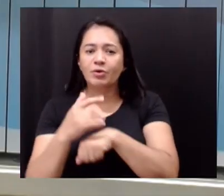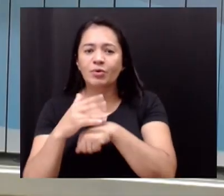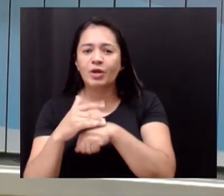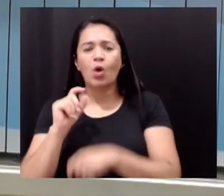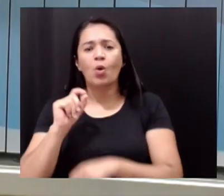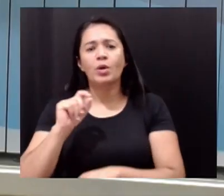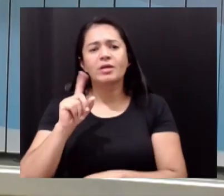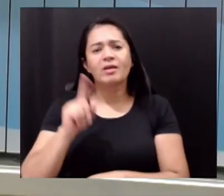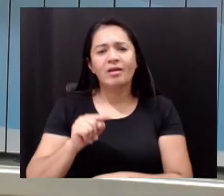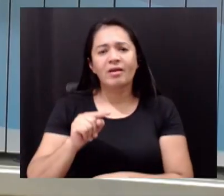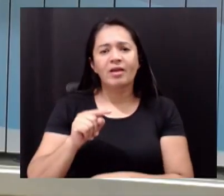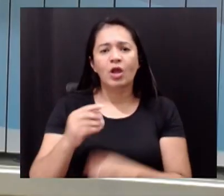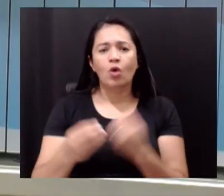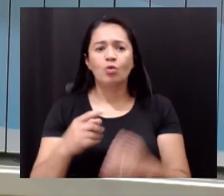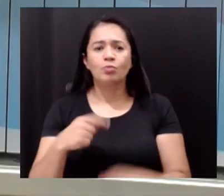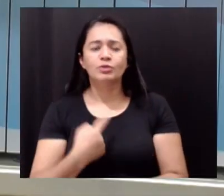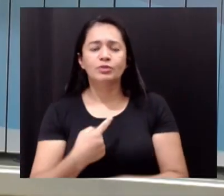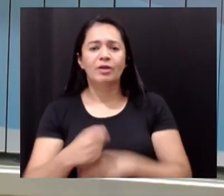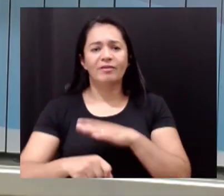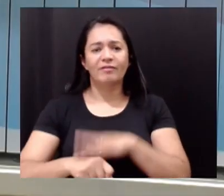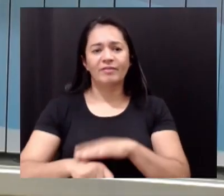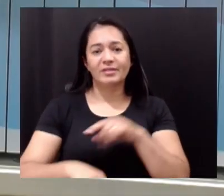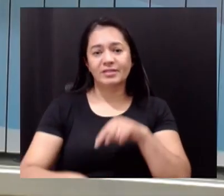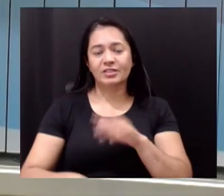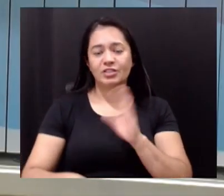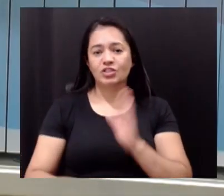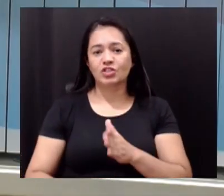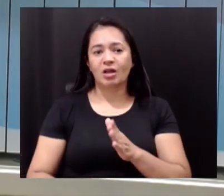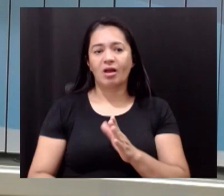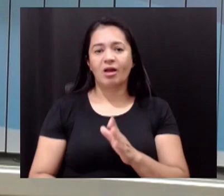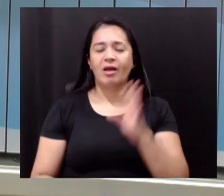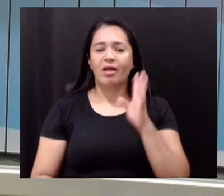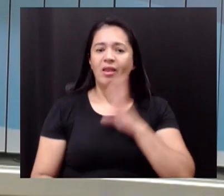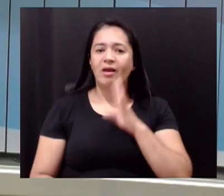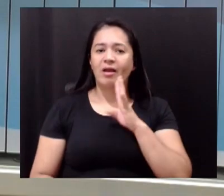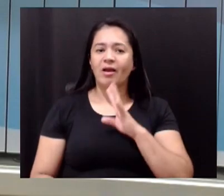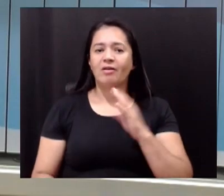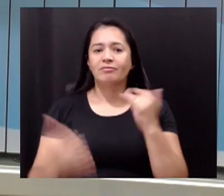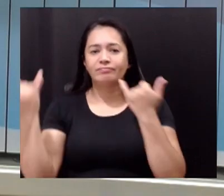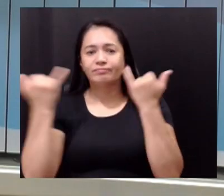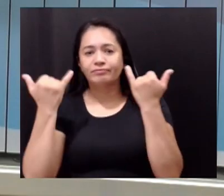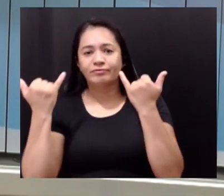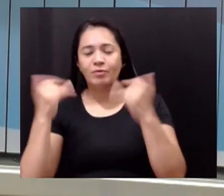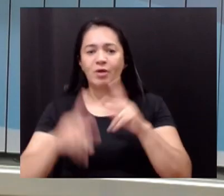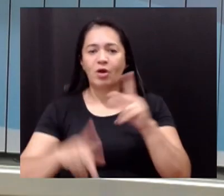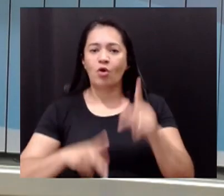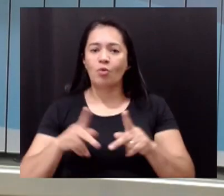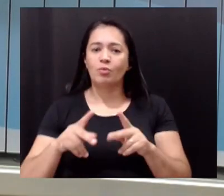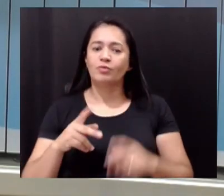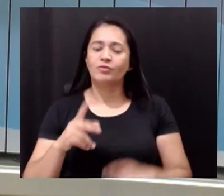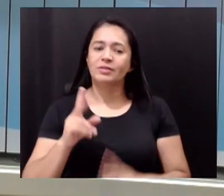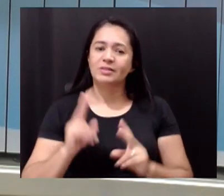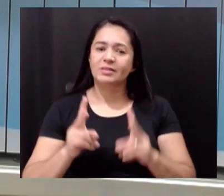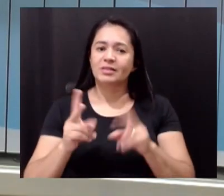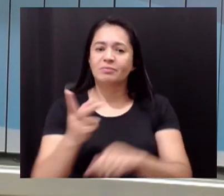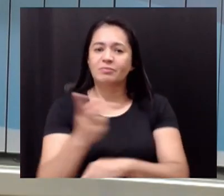está fazendo aqui já é um caminho muito, né, legal de informar a população, mas sempre está buscando, né? Sempre conversar com